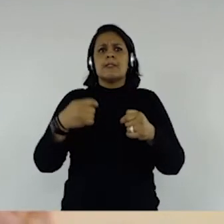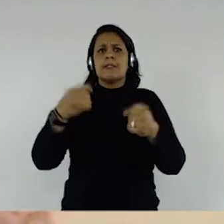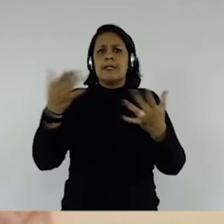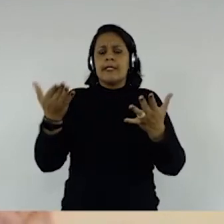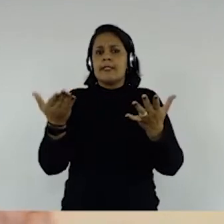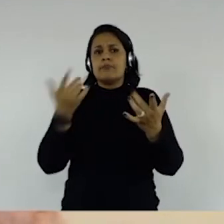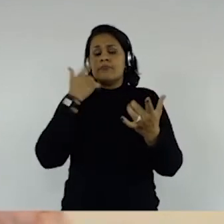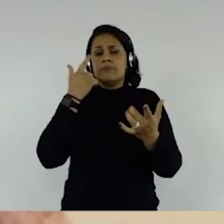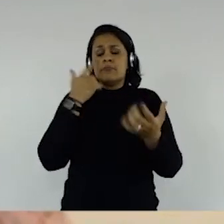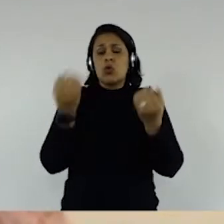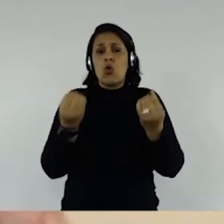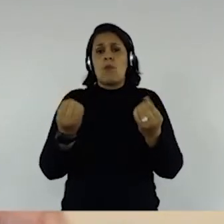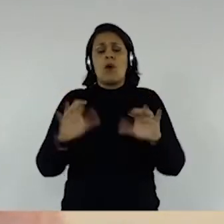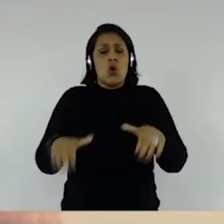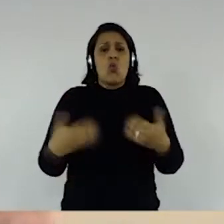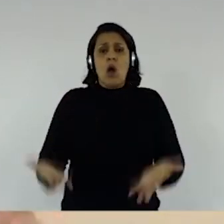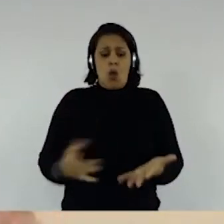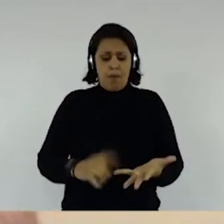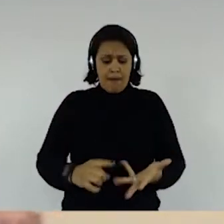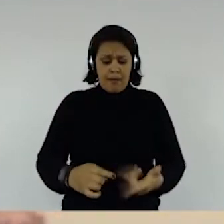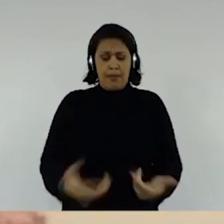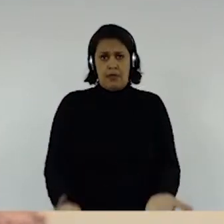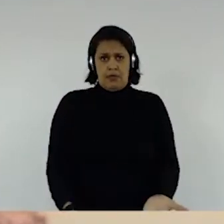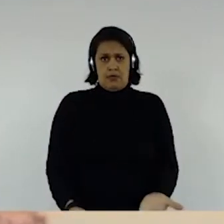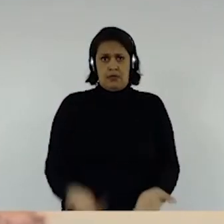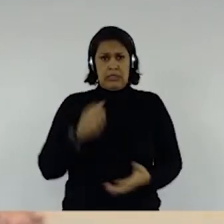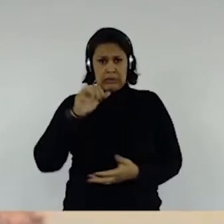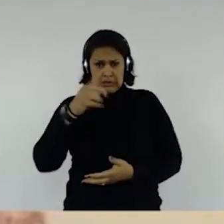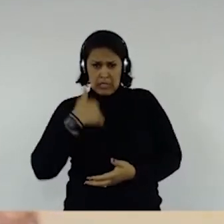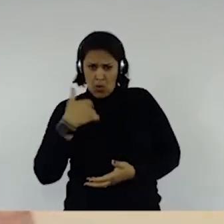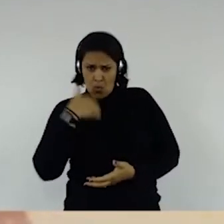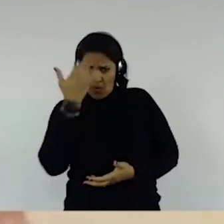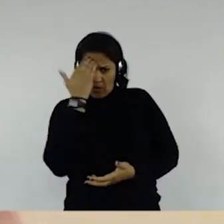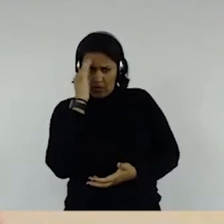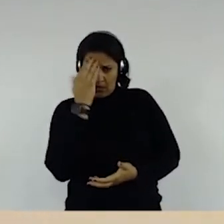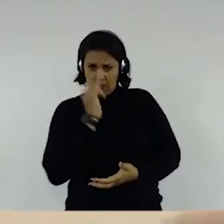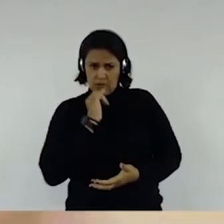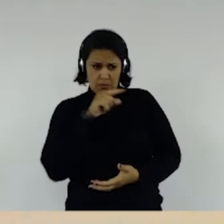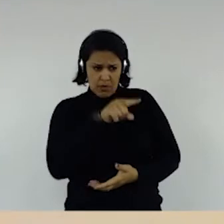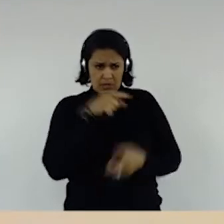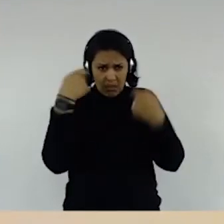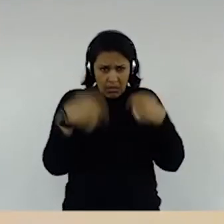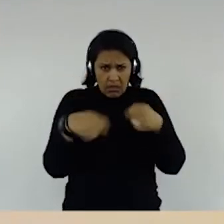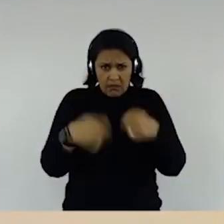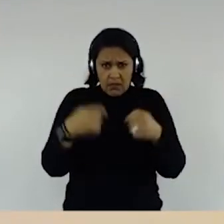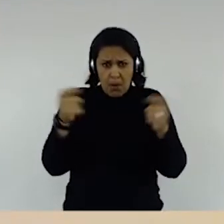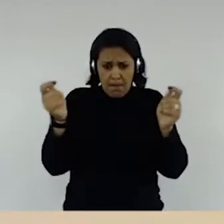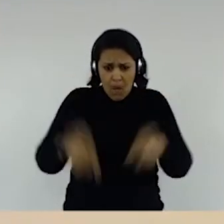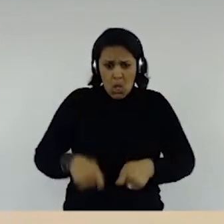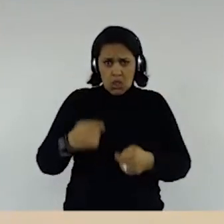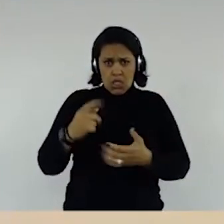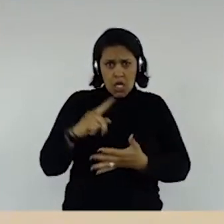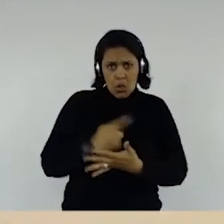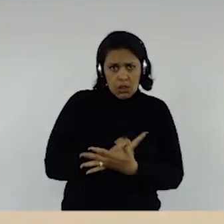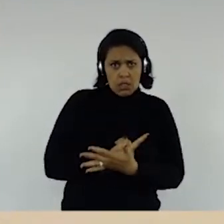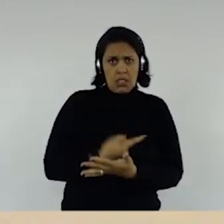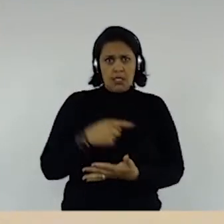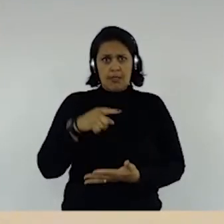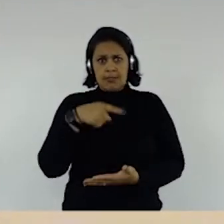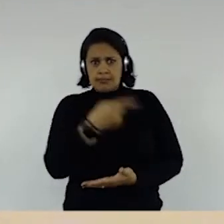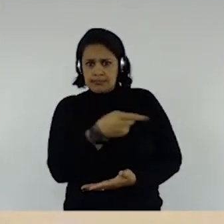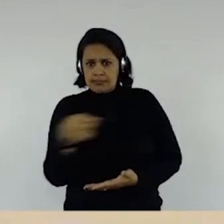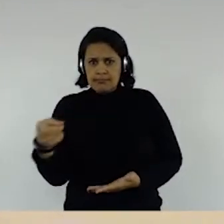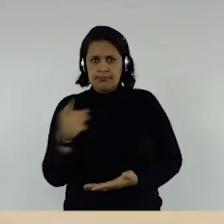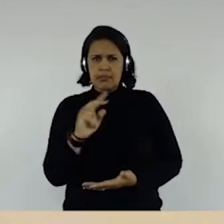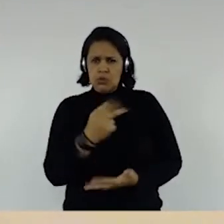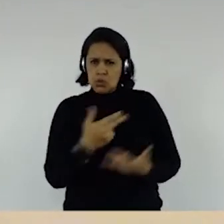Com base em que requisitos? Se eu entendo, inclusive, que esse dever só poderia acontecer naquelas hipóteses em que o